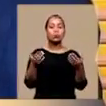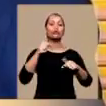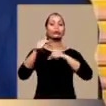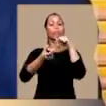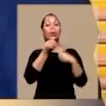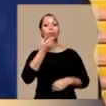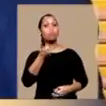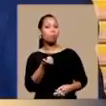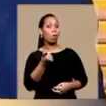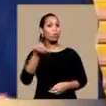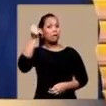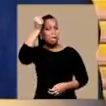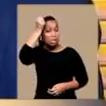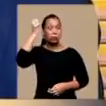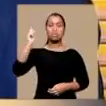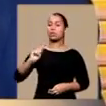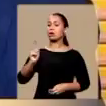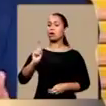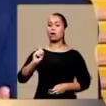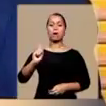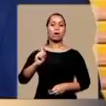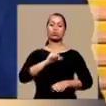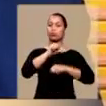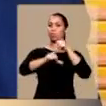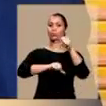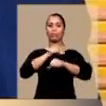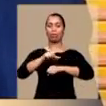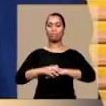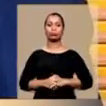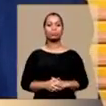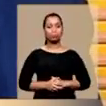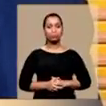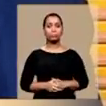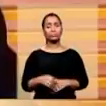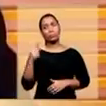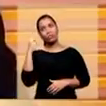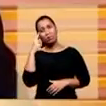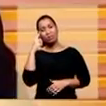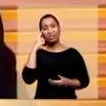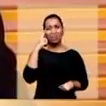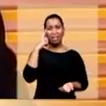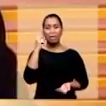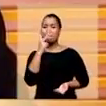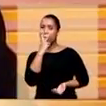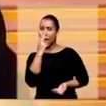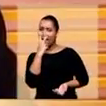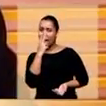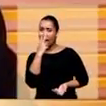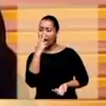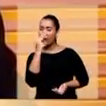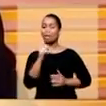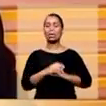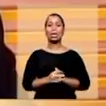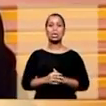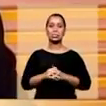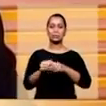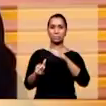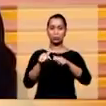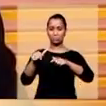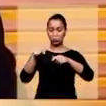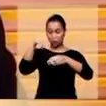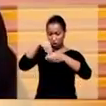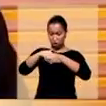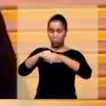bem empregados e não se arrependem nem um pouco de ter mudado de área. A impressão que fica é que o mercado para os